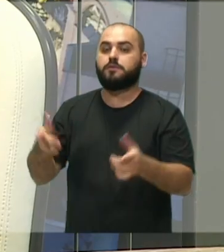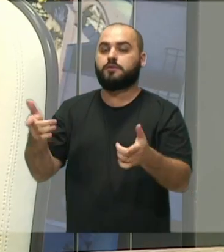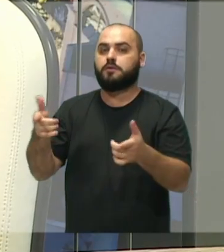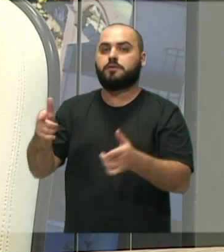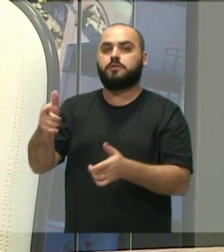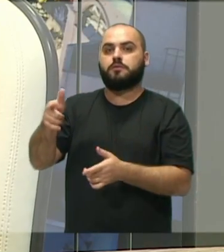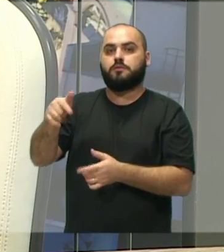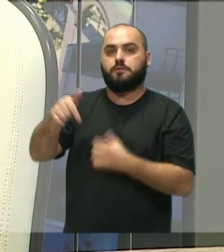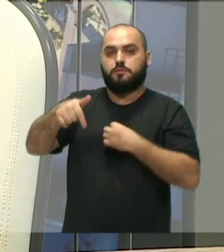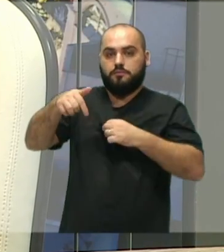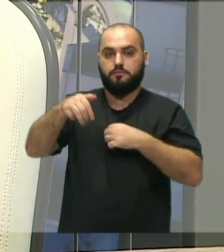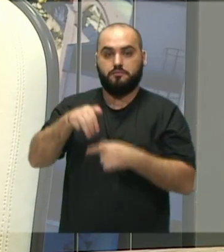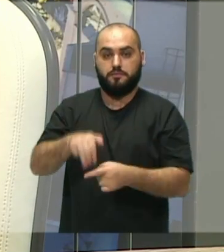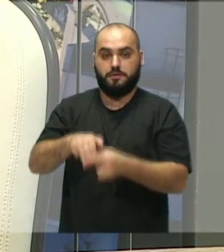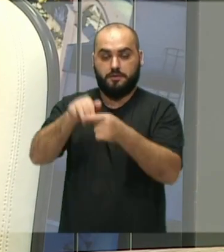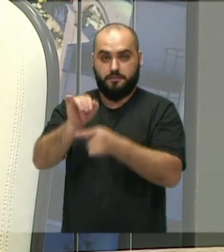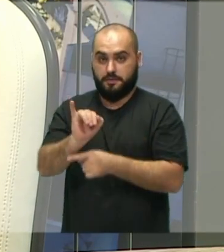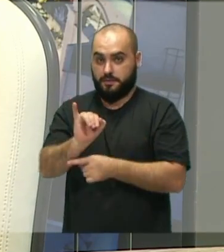servidora pública municipal,